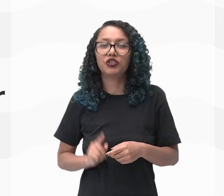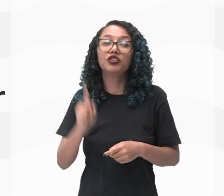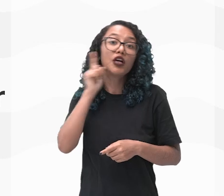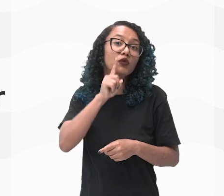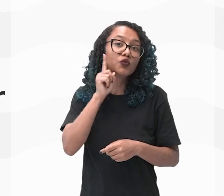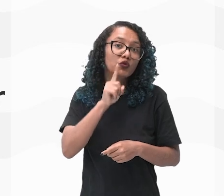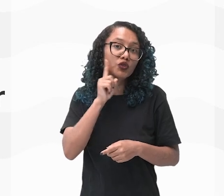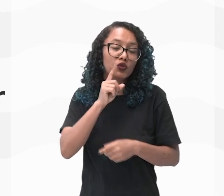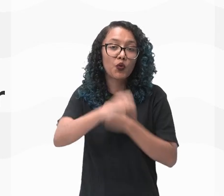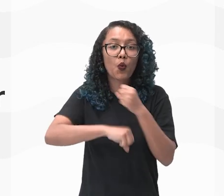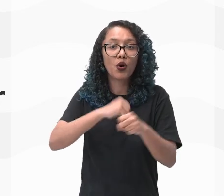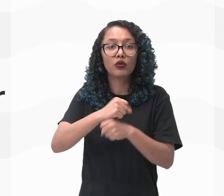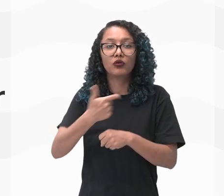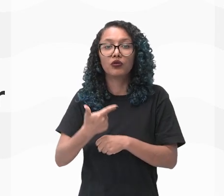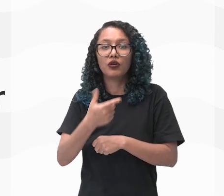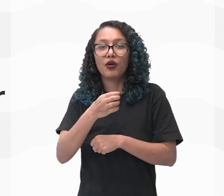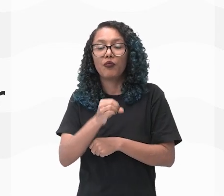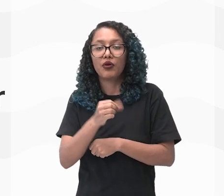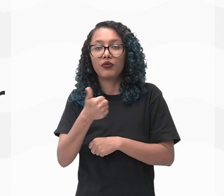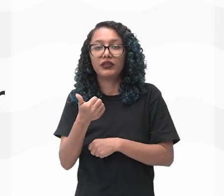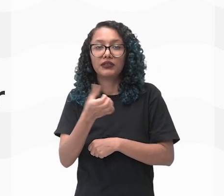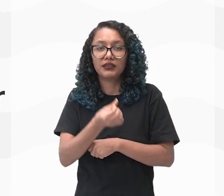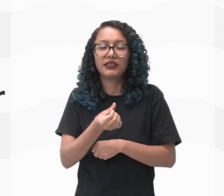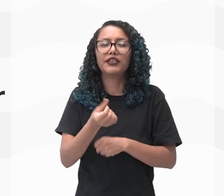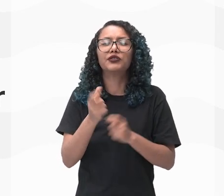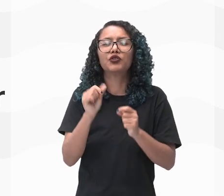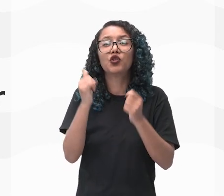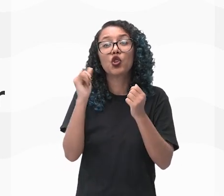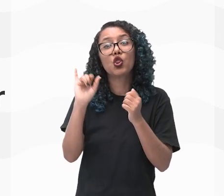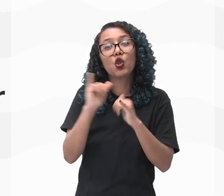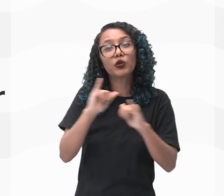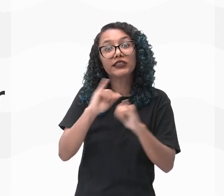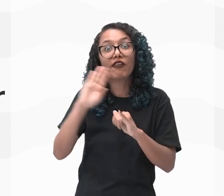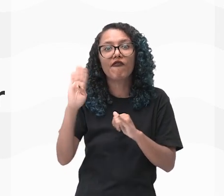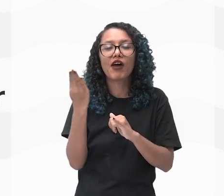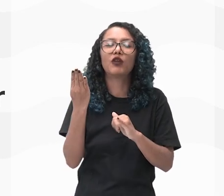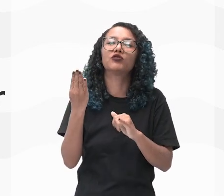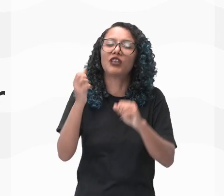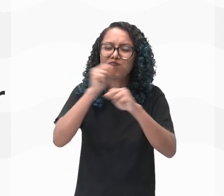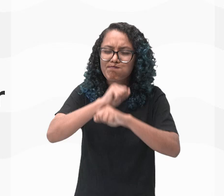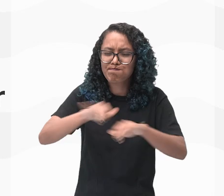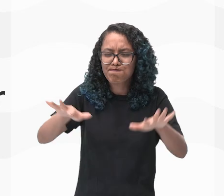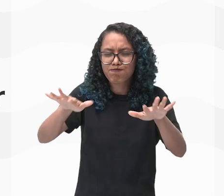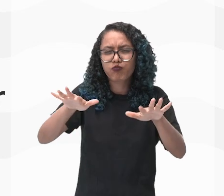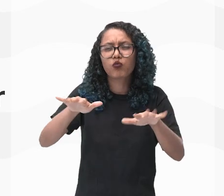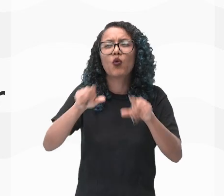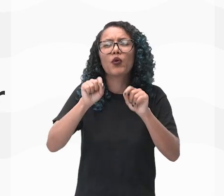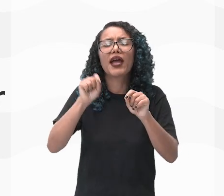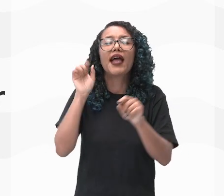pública. Hoje, as fake news são mais frequentemente,